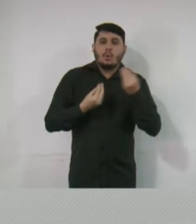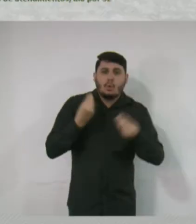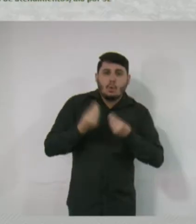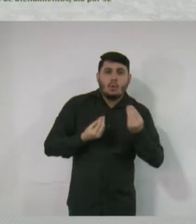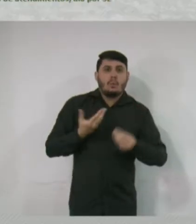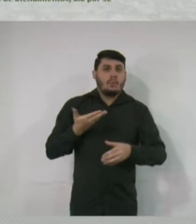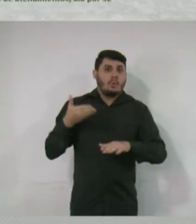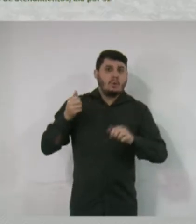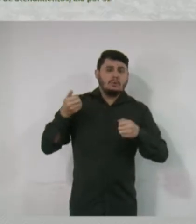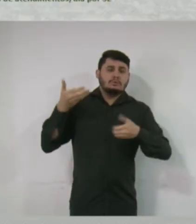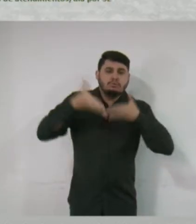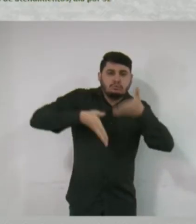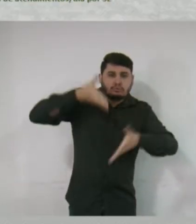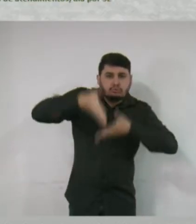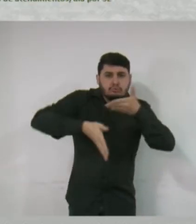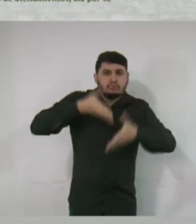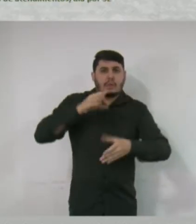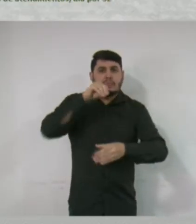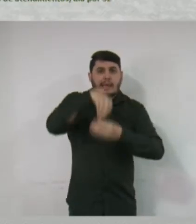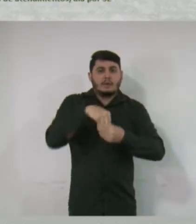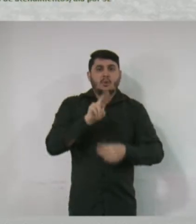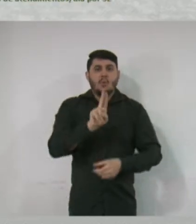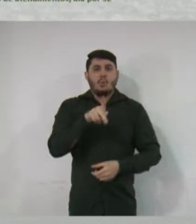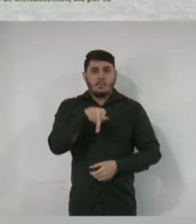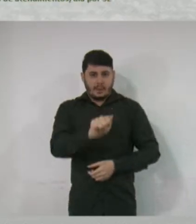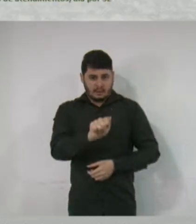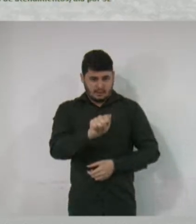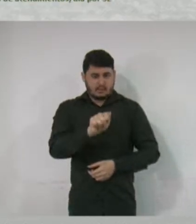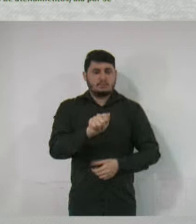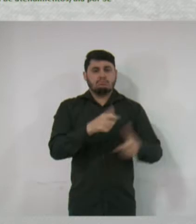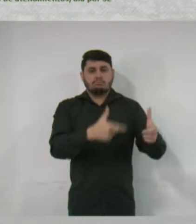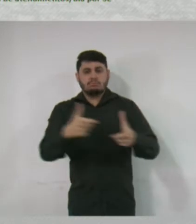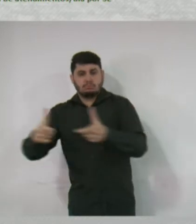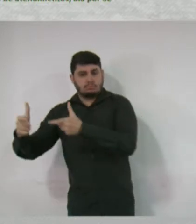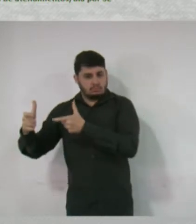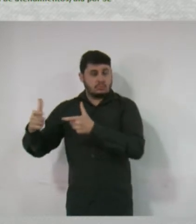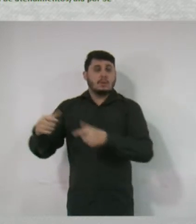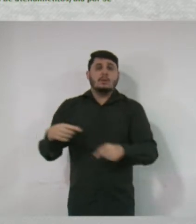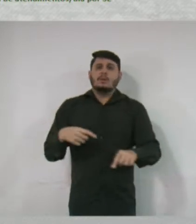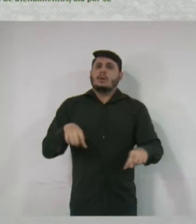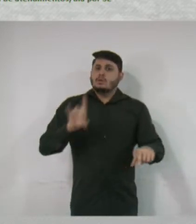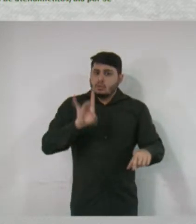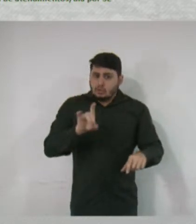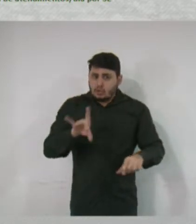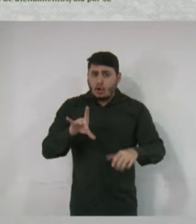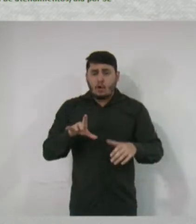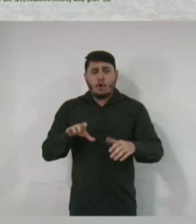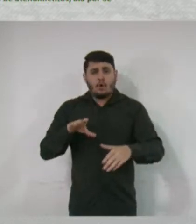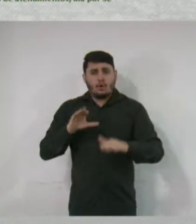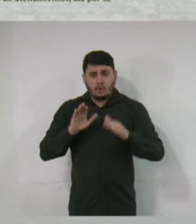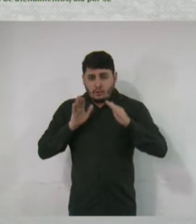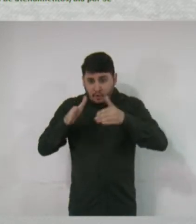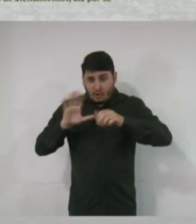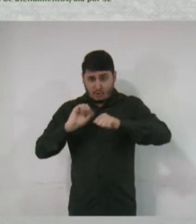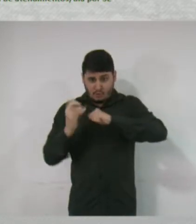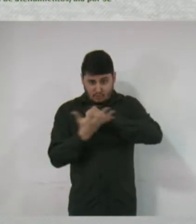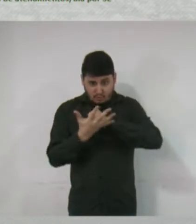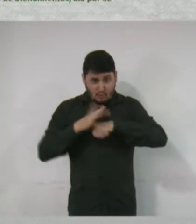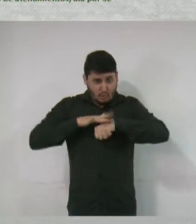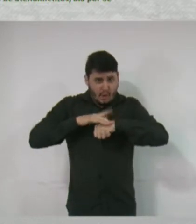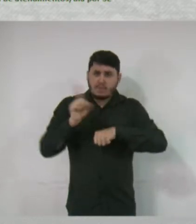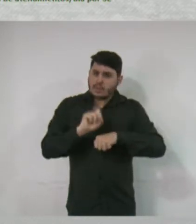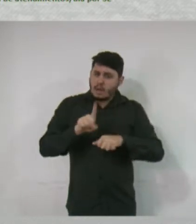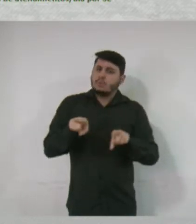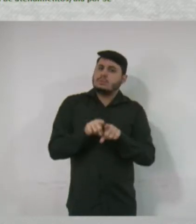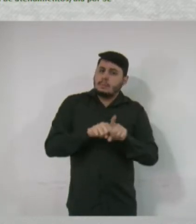como se as pessoas começassem a procurar as UPAs também por outras questões. E a nossa UPA exclusiva, a nossa UPA respiratória, faz